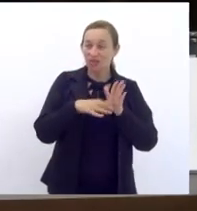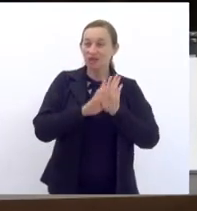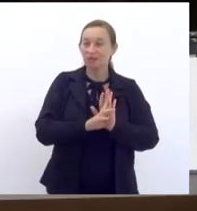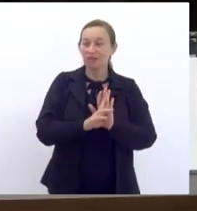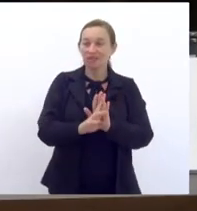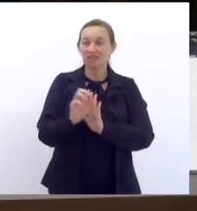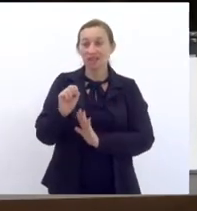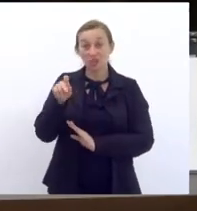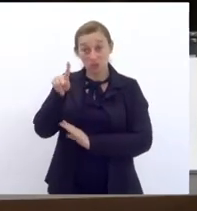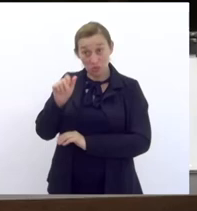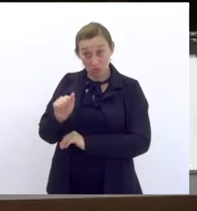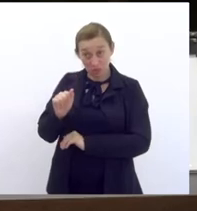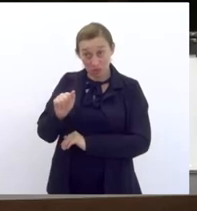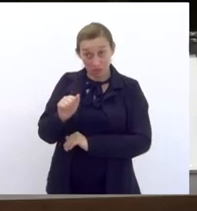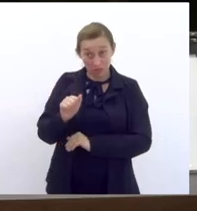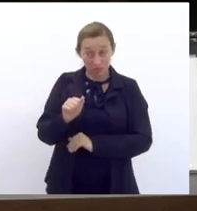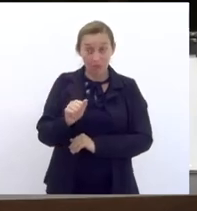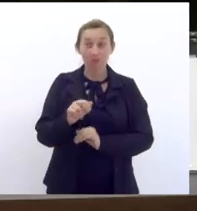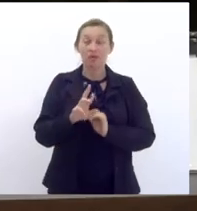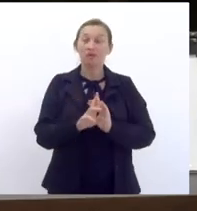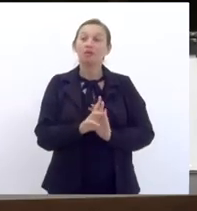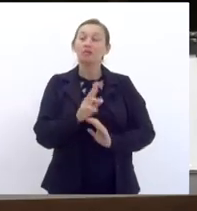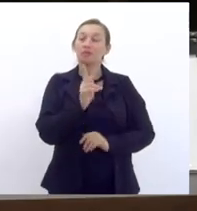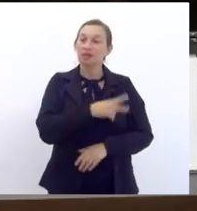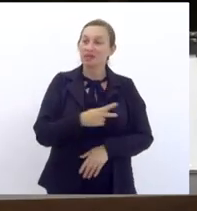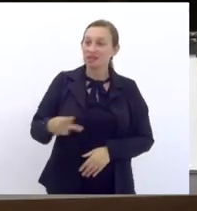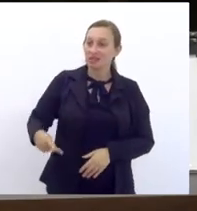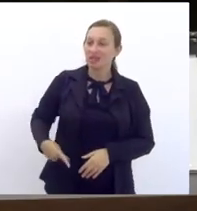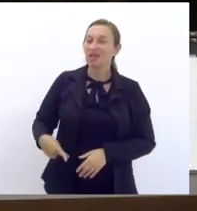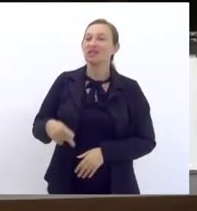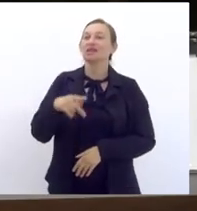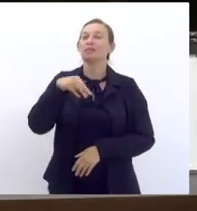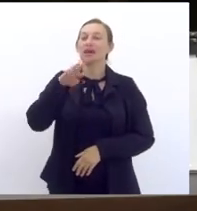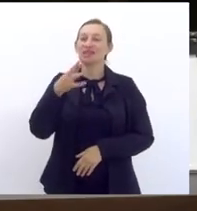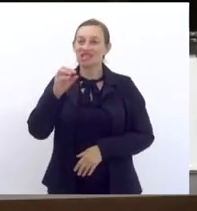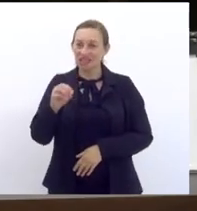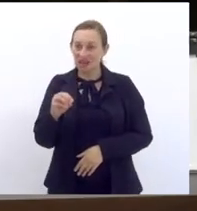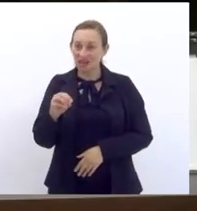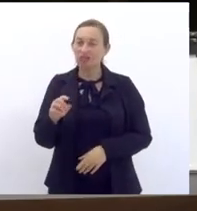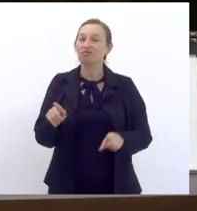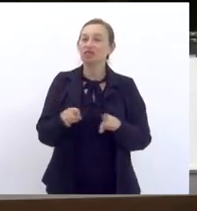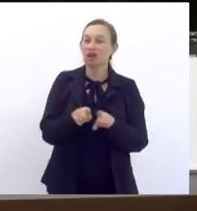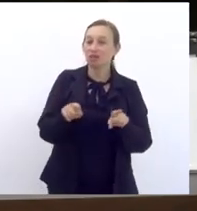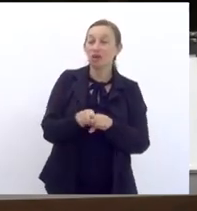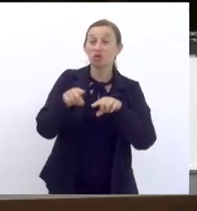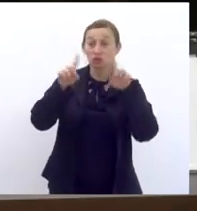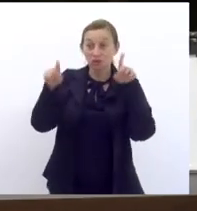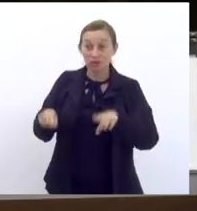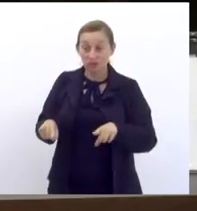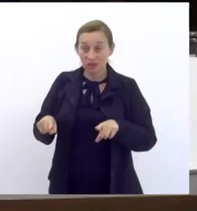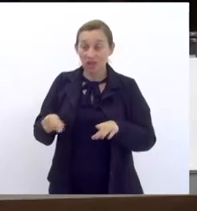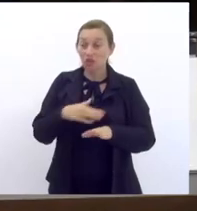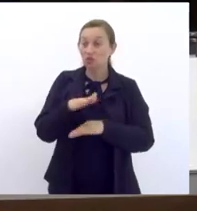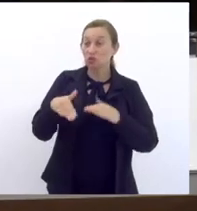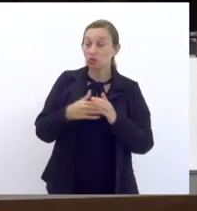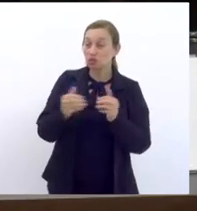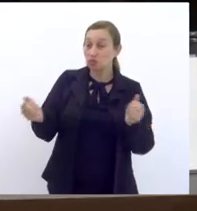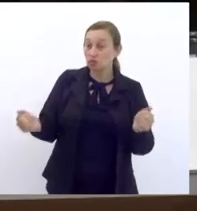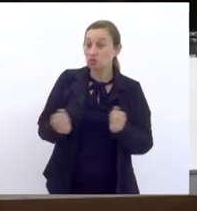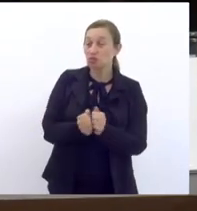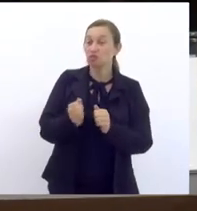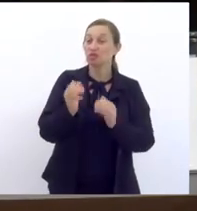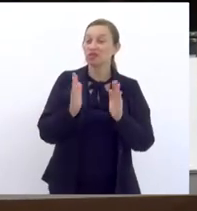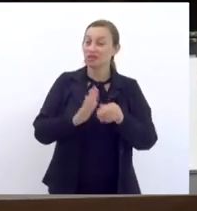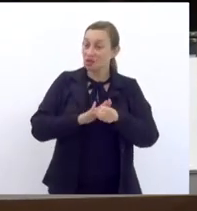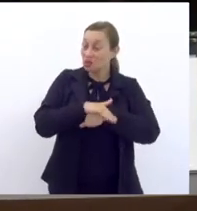na pessoa do seu presidente Marcelo Matos queria saudar os funcionários da suipa os associados que estão aqui nessa noite